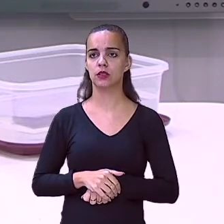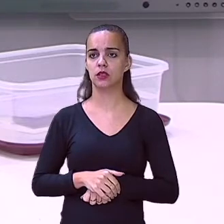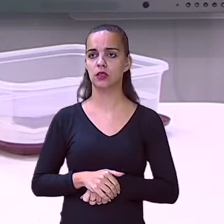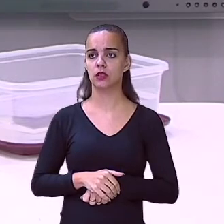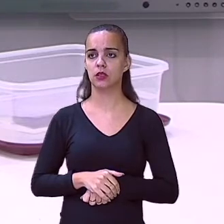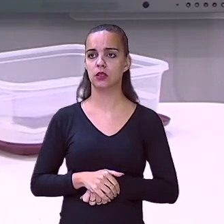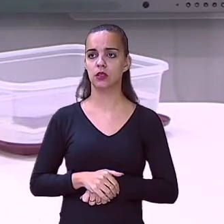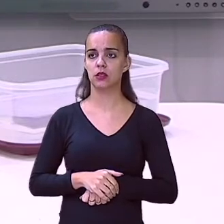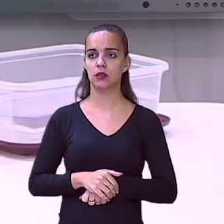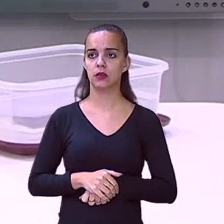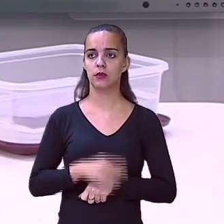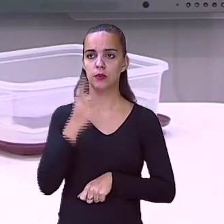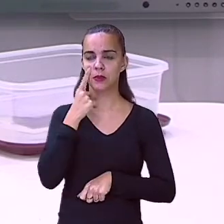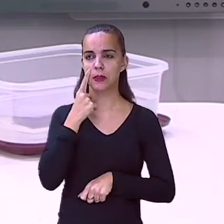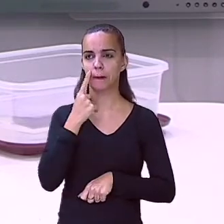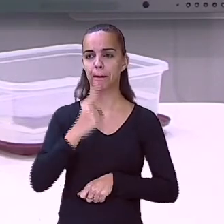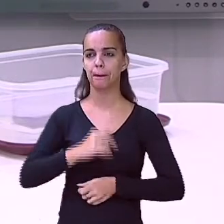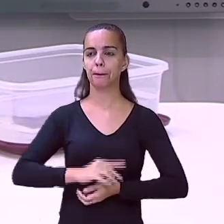vamos ver aqui,